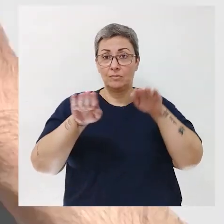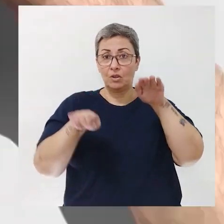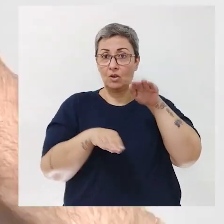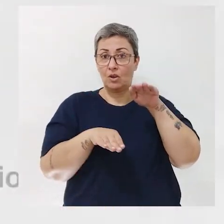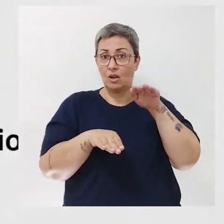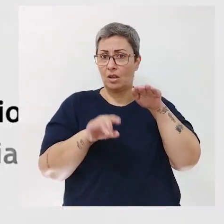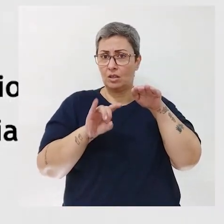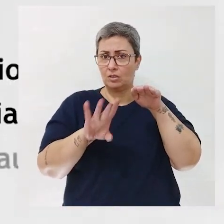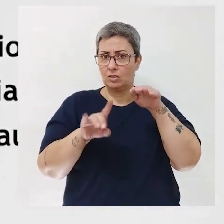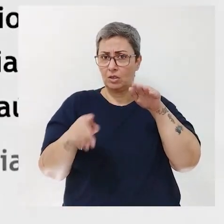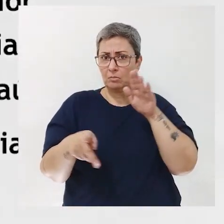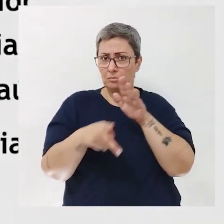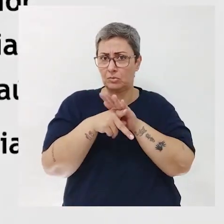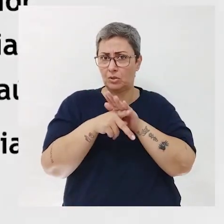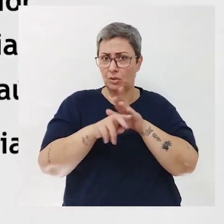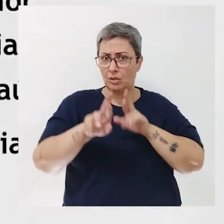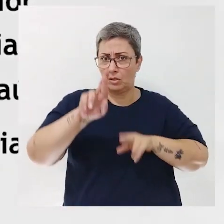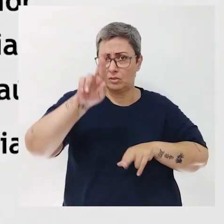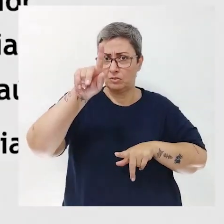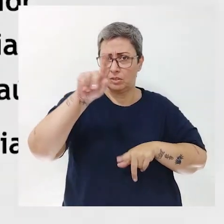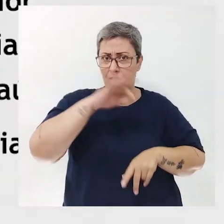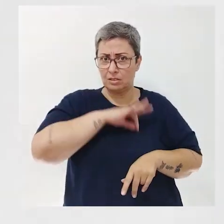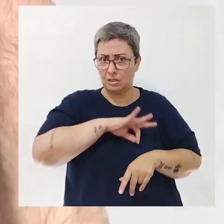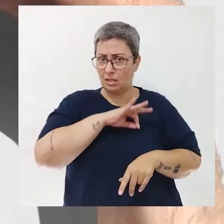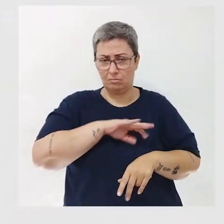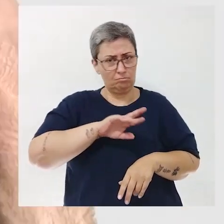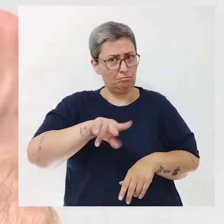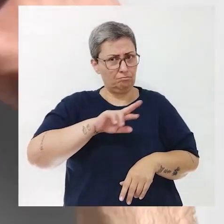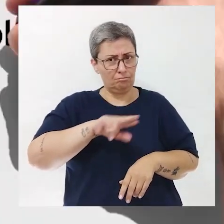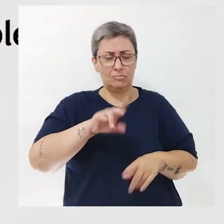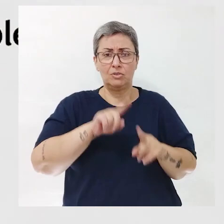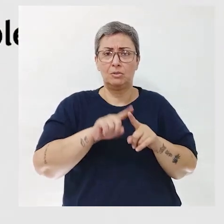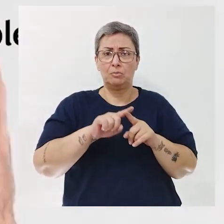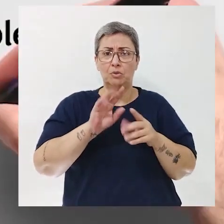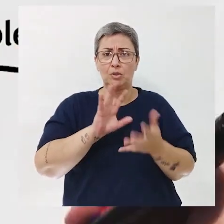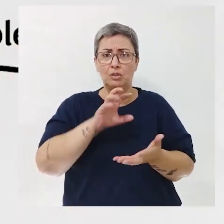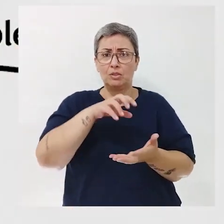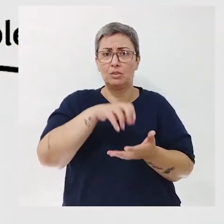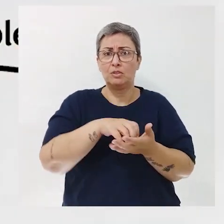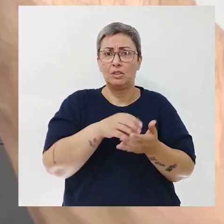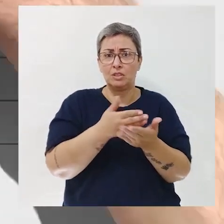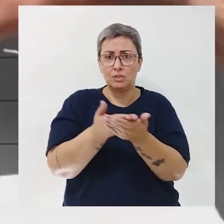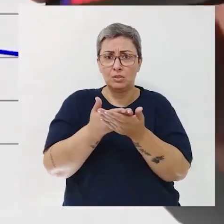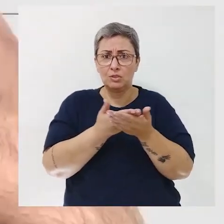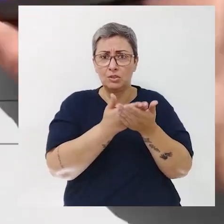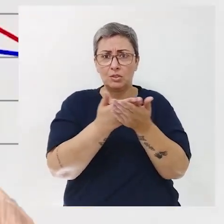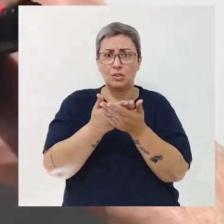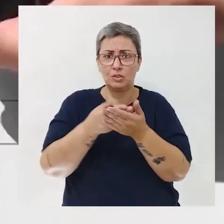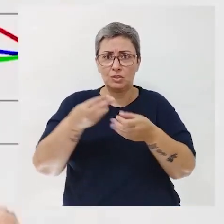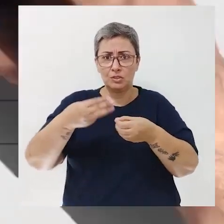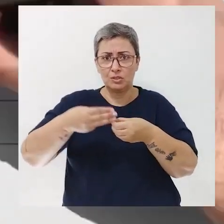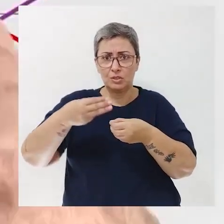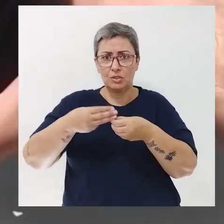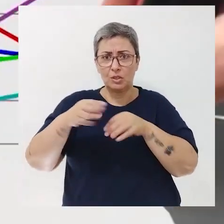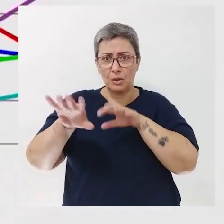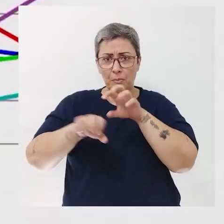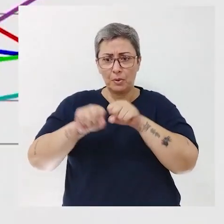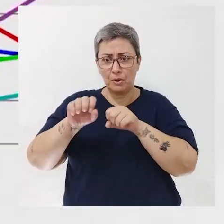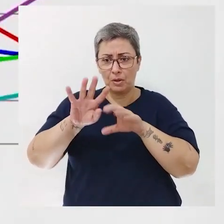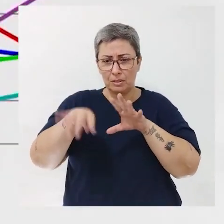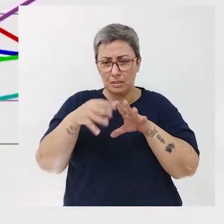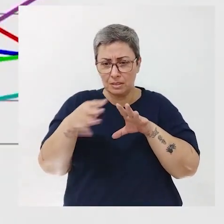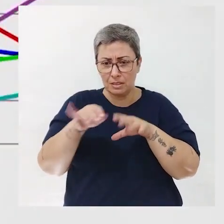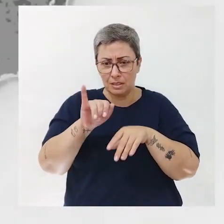Desigualdade não está só relacionada a diferenças de renda. Por isso, o Centro de Estudos da Metrópole extraiu dados dos censos